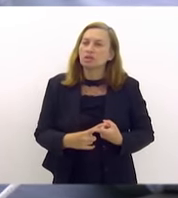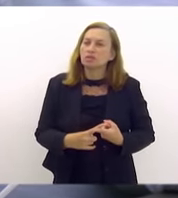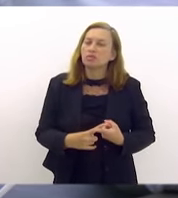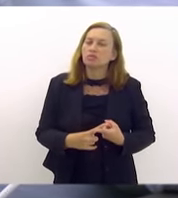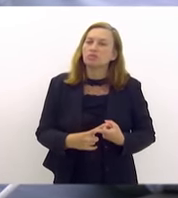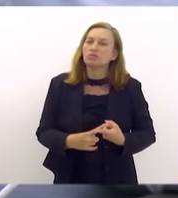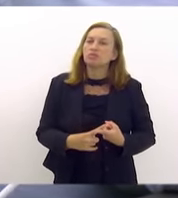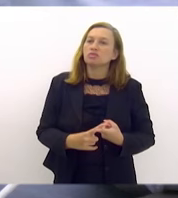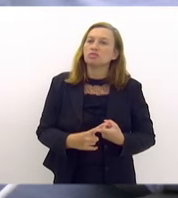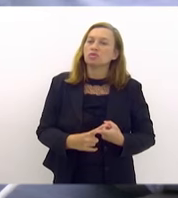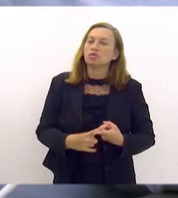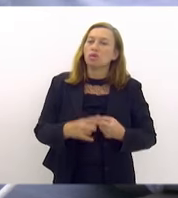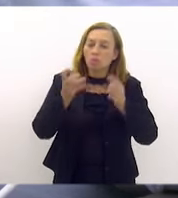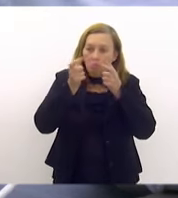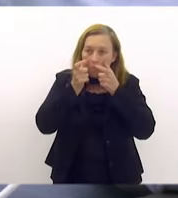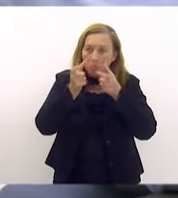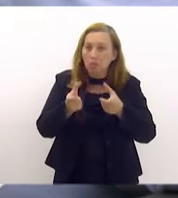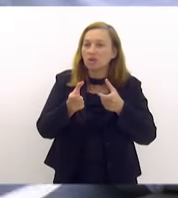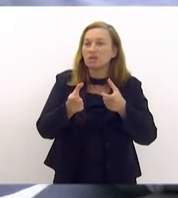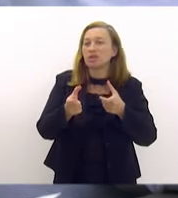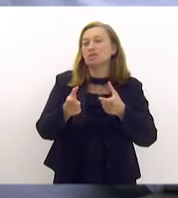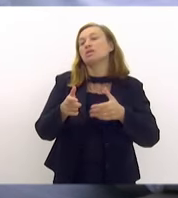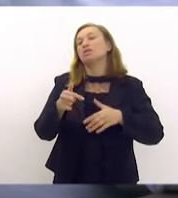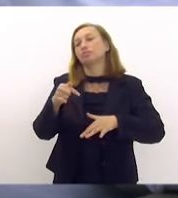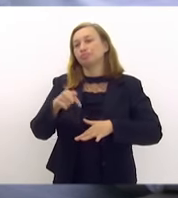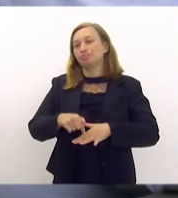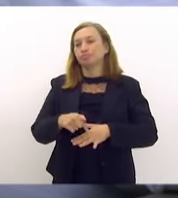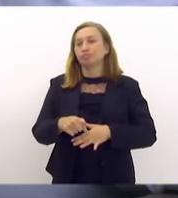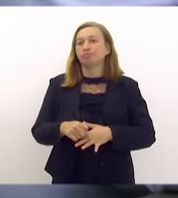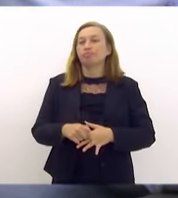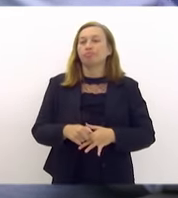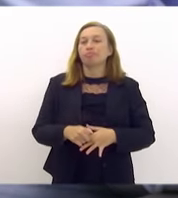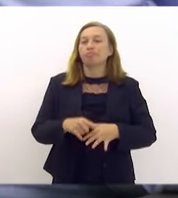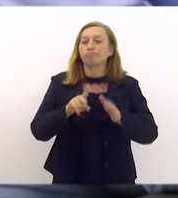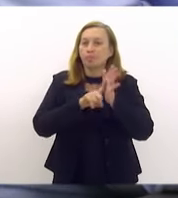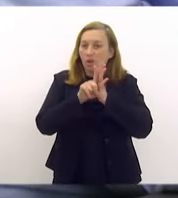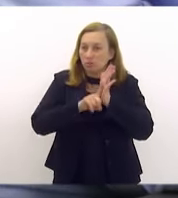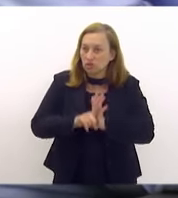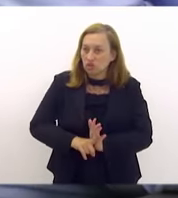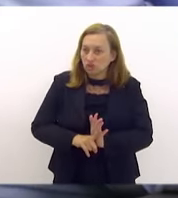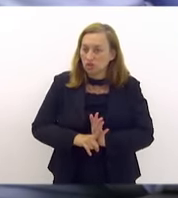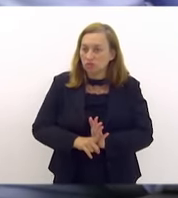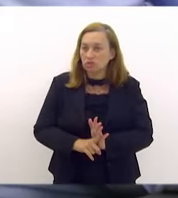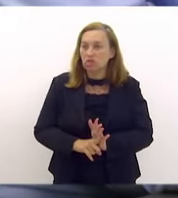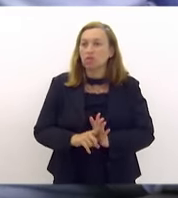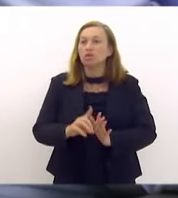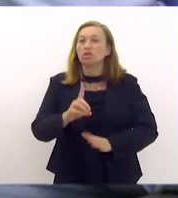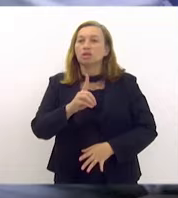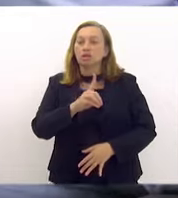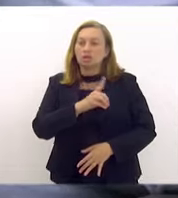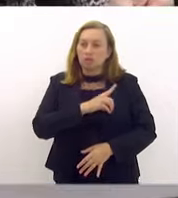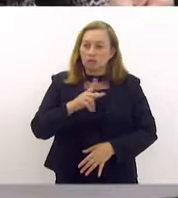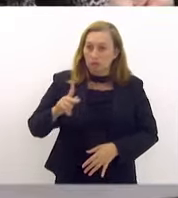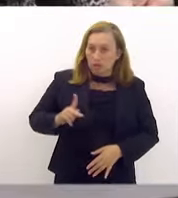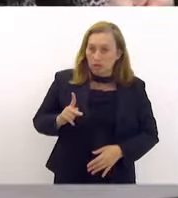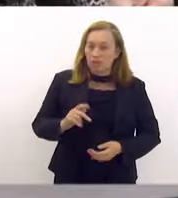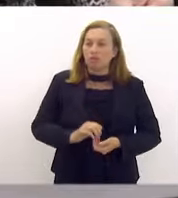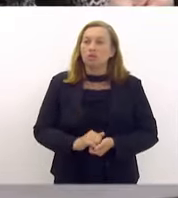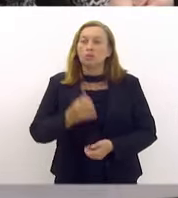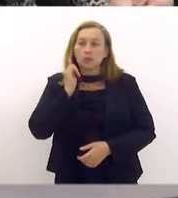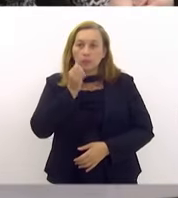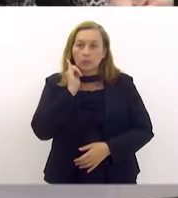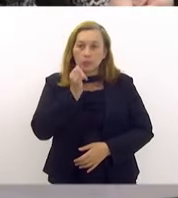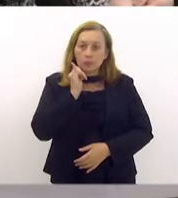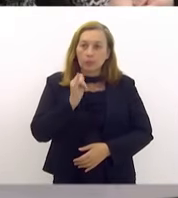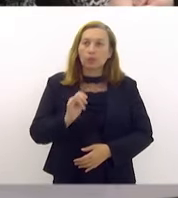gargalo e o que nos chamou atenção né inclusive foi uma pesquisa feita pela defensoria pública em que relatou